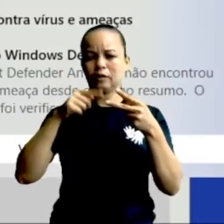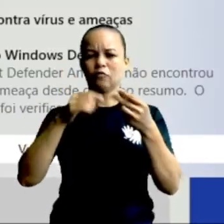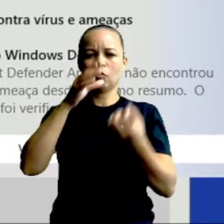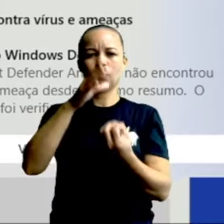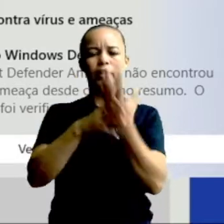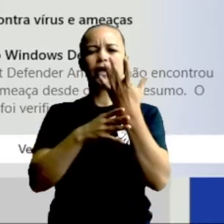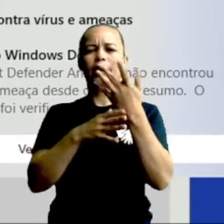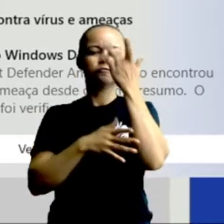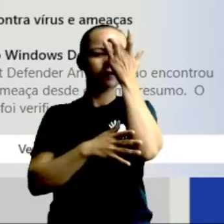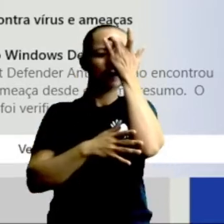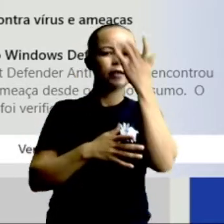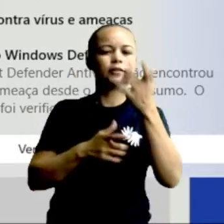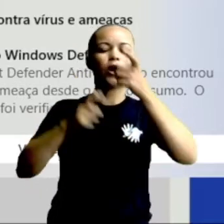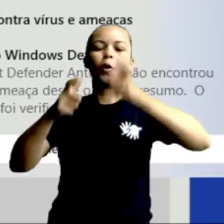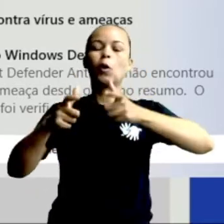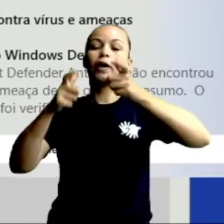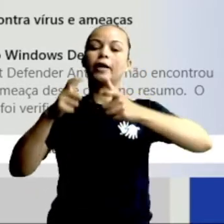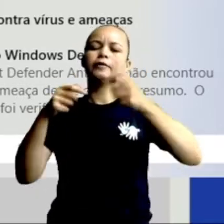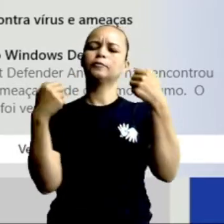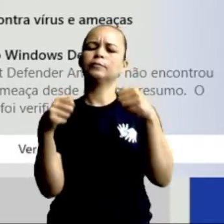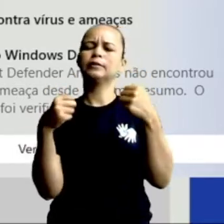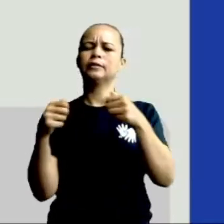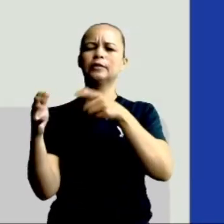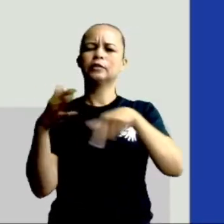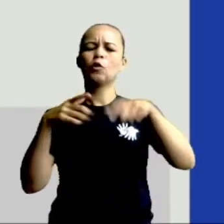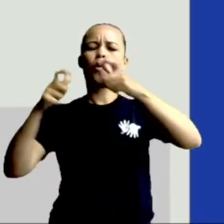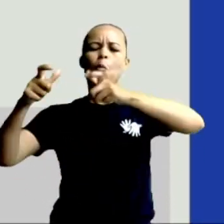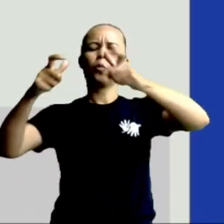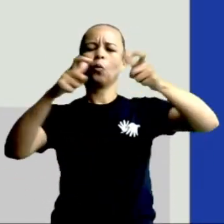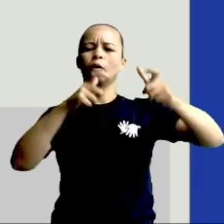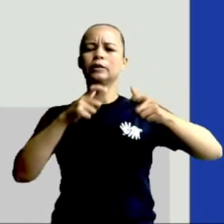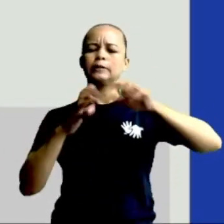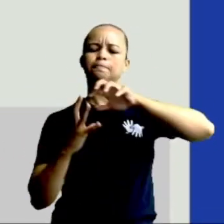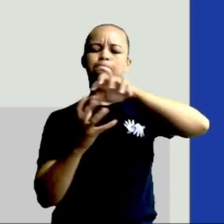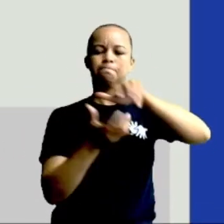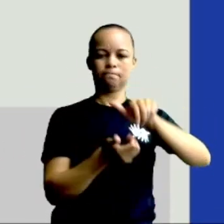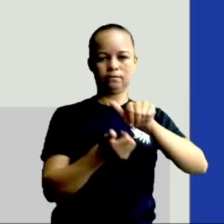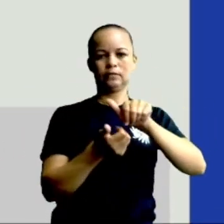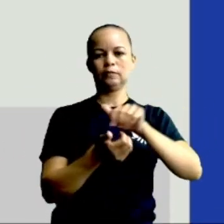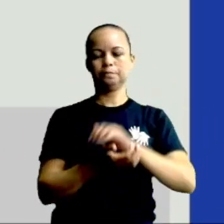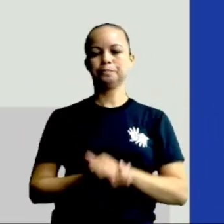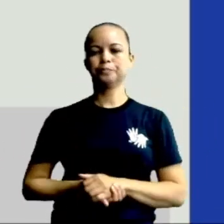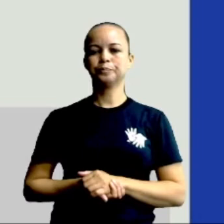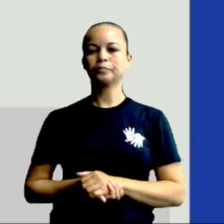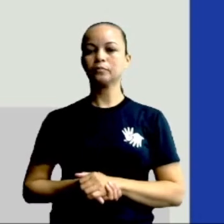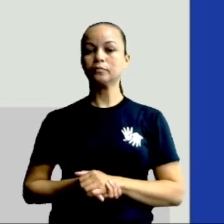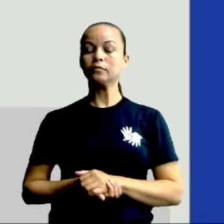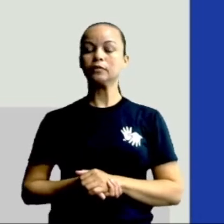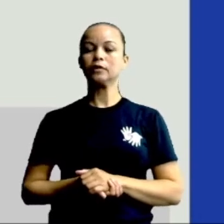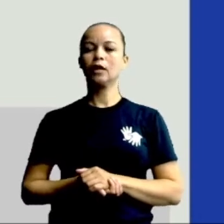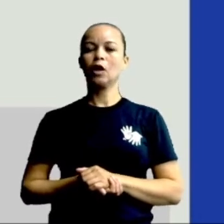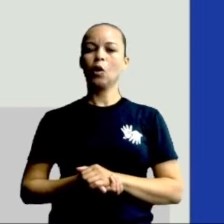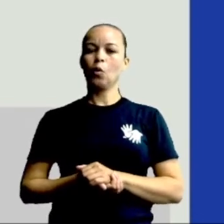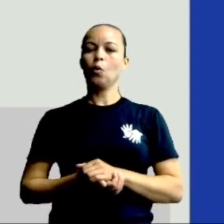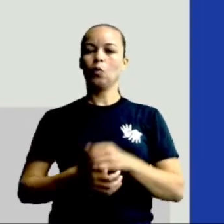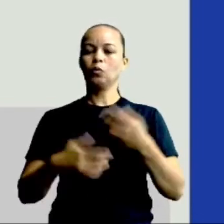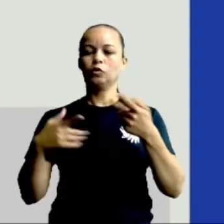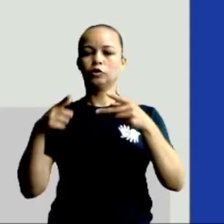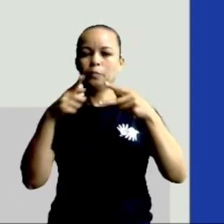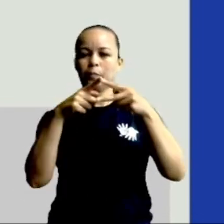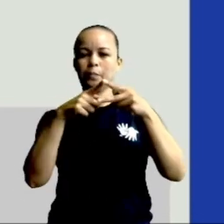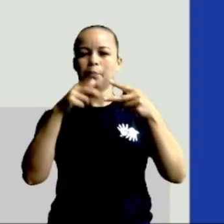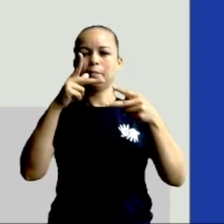para facilitar a localização precisa de qualquer ponto na superfície da Terra. Os paralelos são